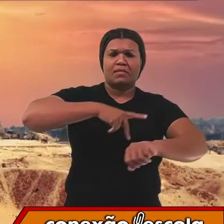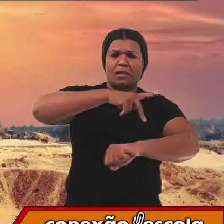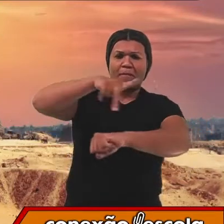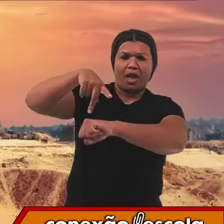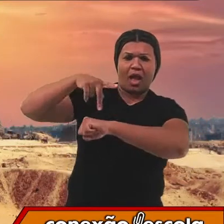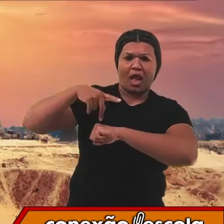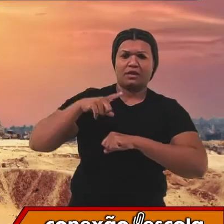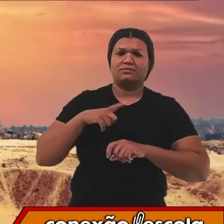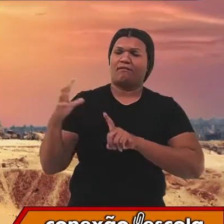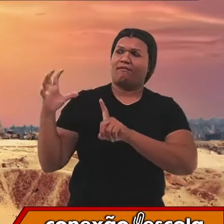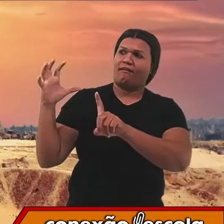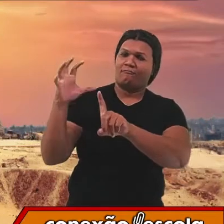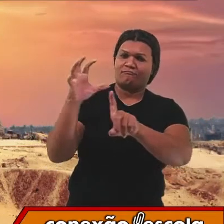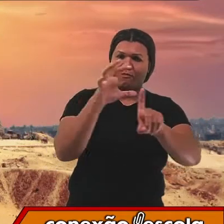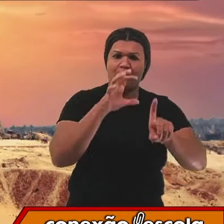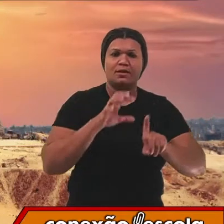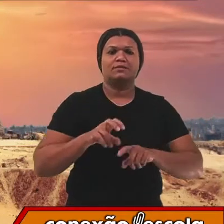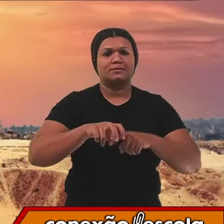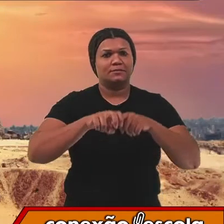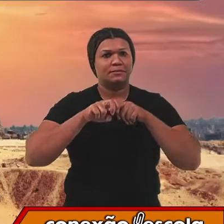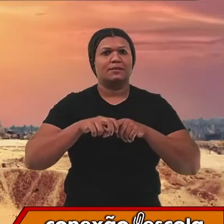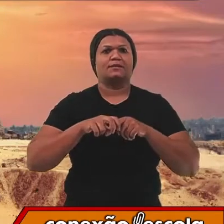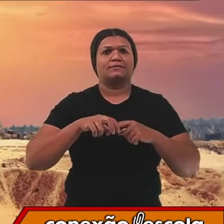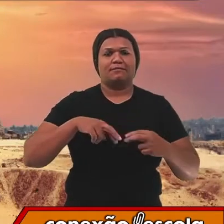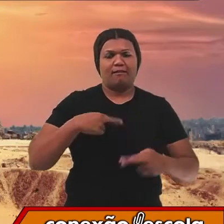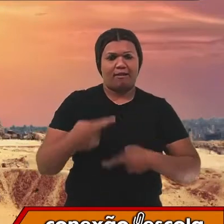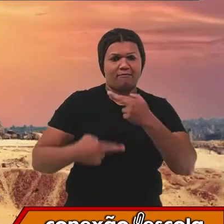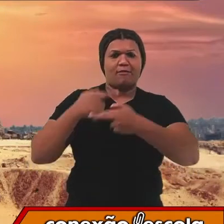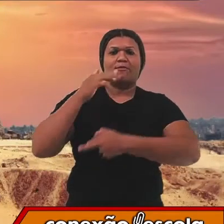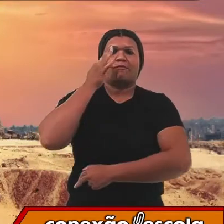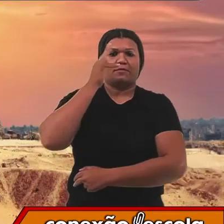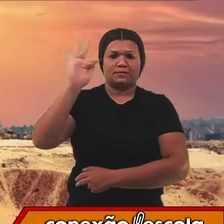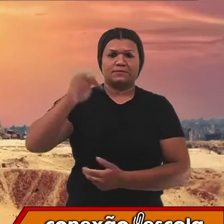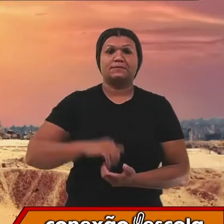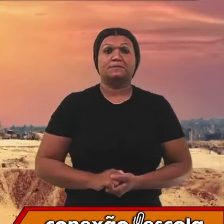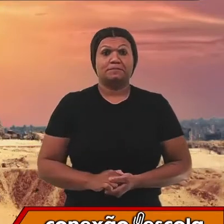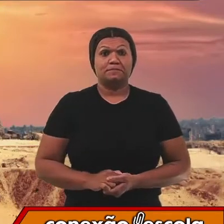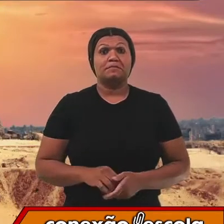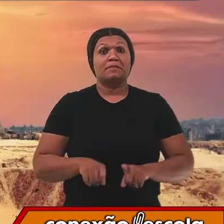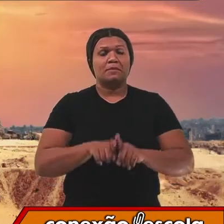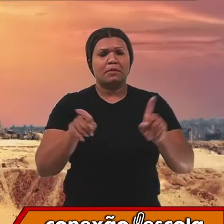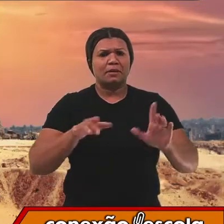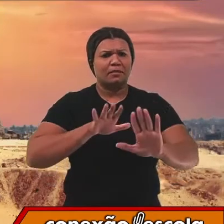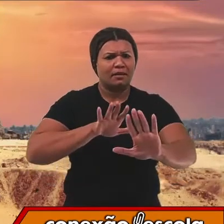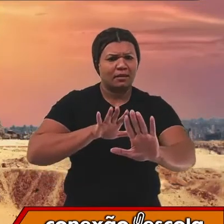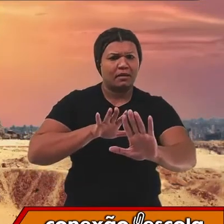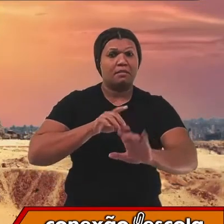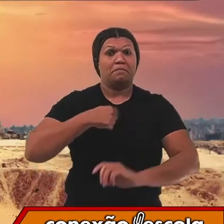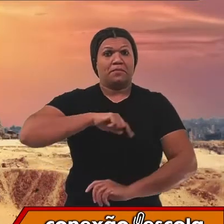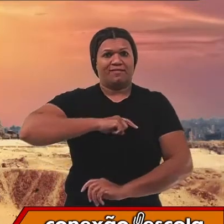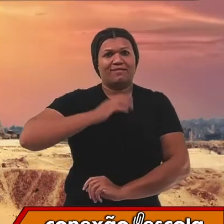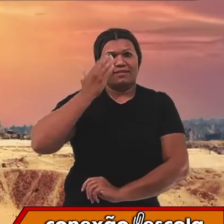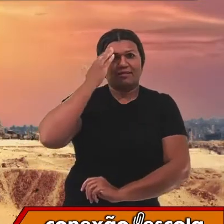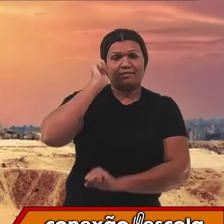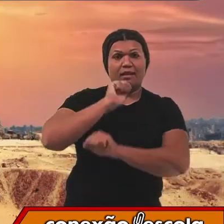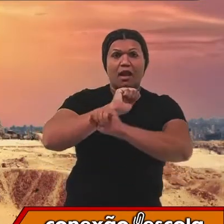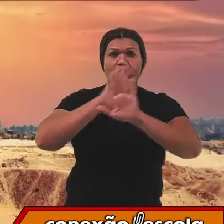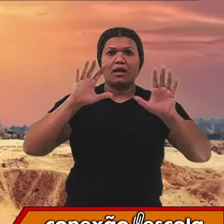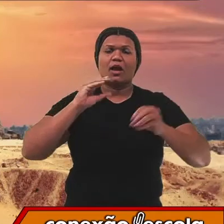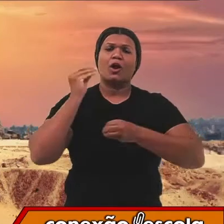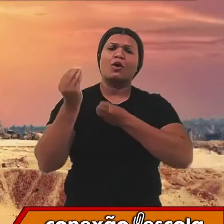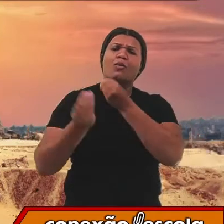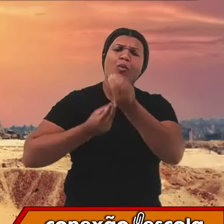influenciadas pela Revolução Francesa. Porém, para nós compreendermos o que levou